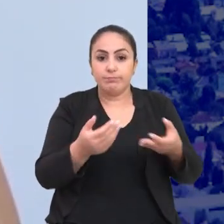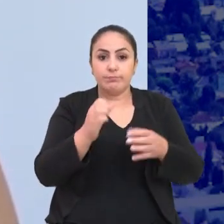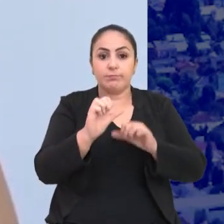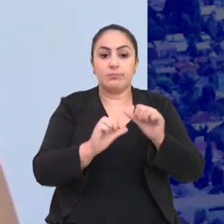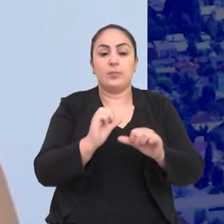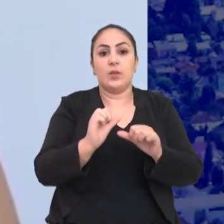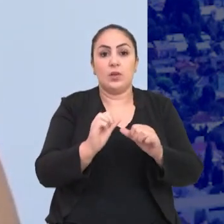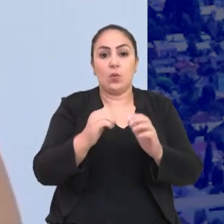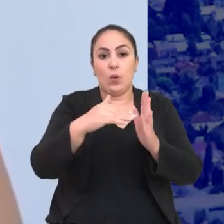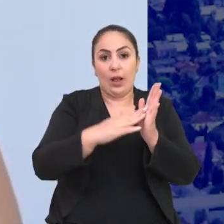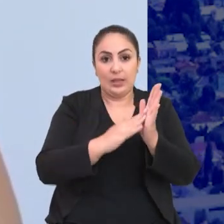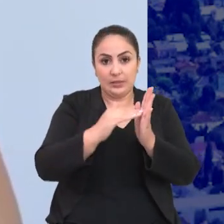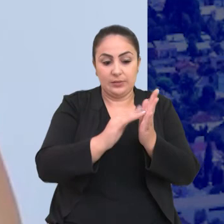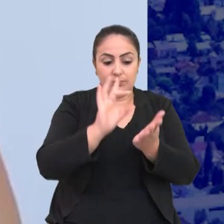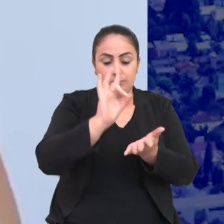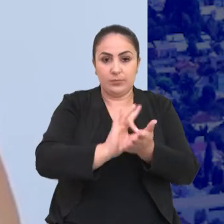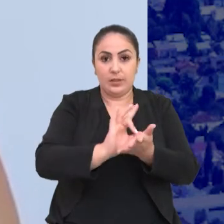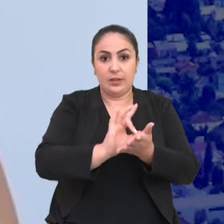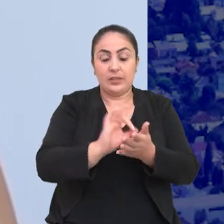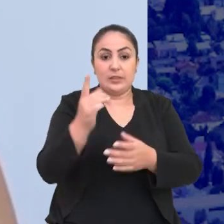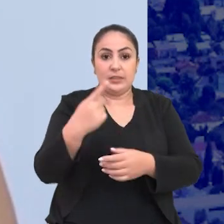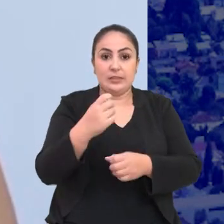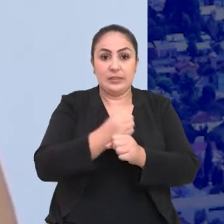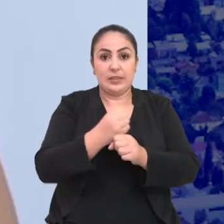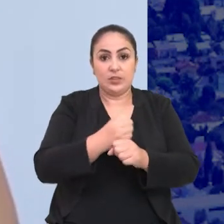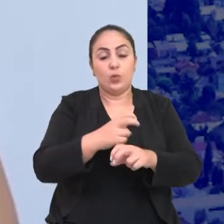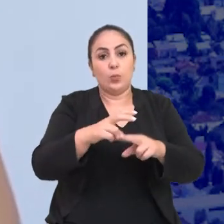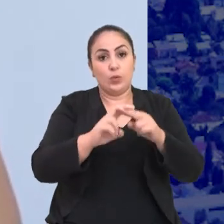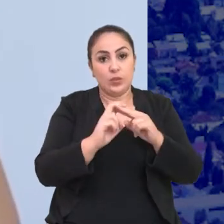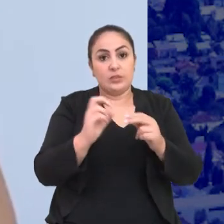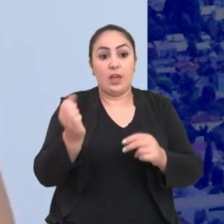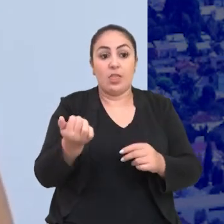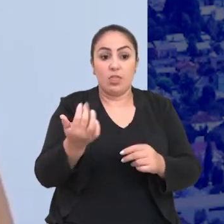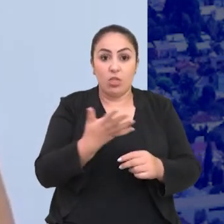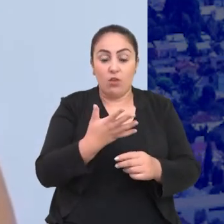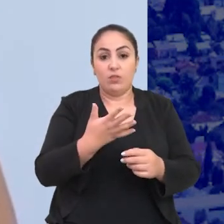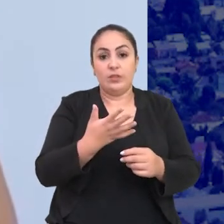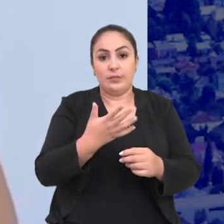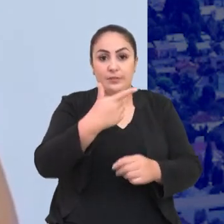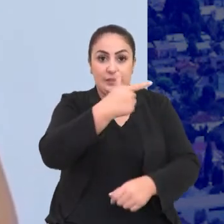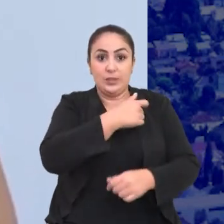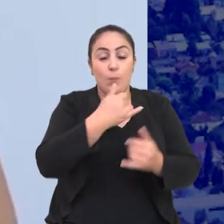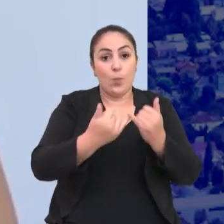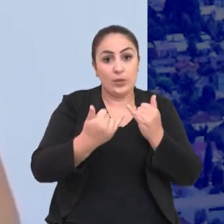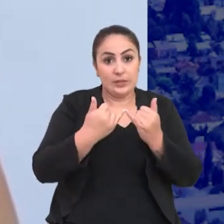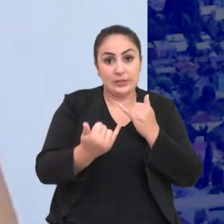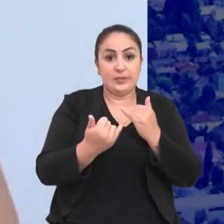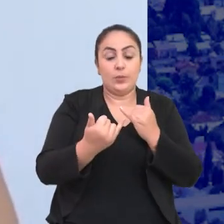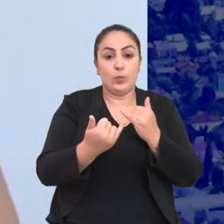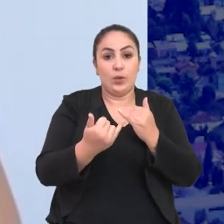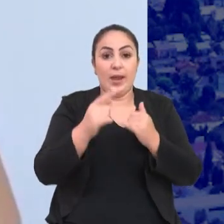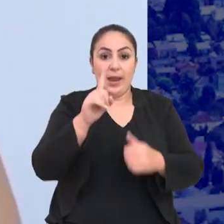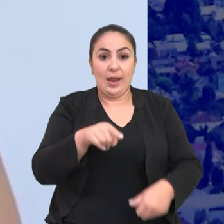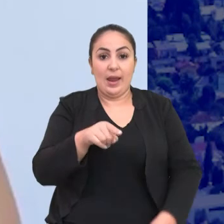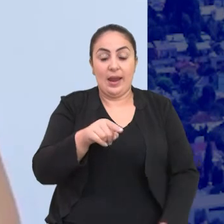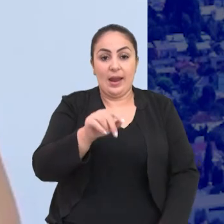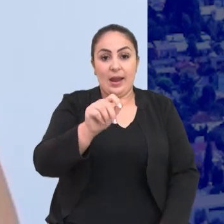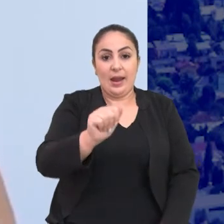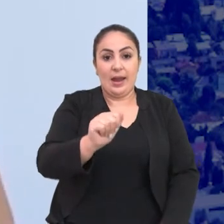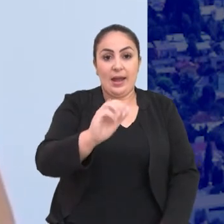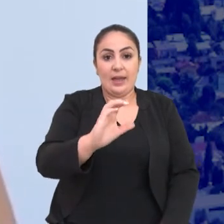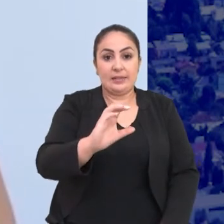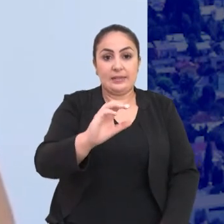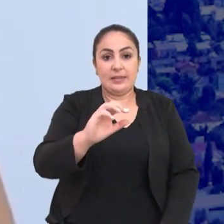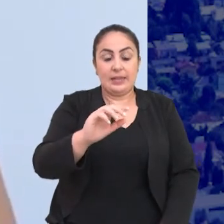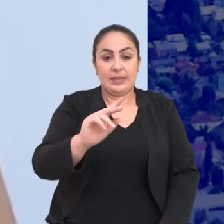tivemos atualizações no calendário vacinal este ano. Entraram vacinas novas. Um exemplo delas